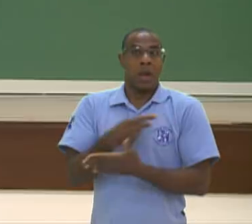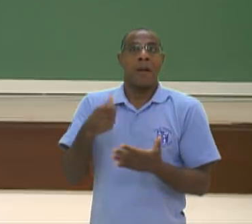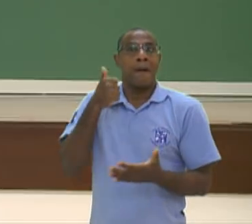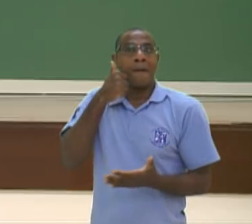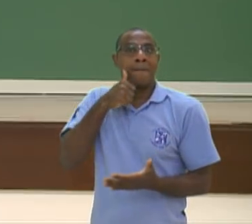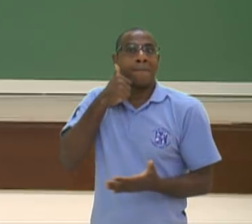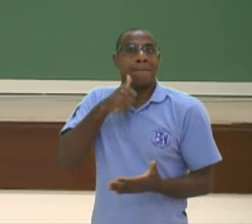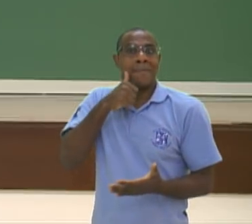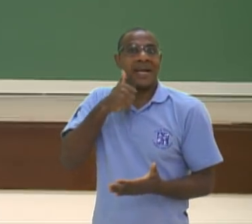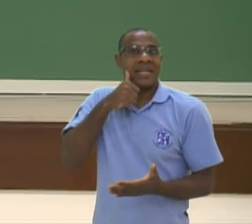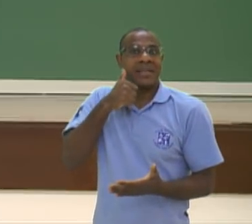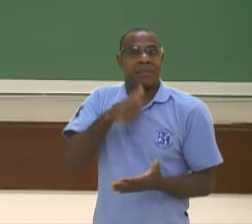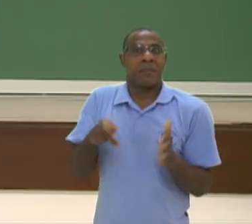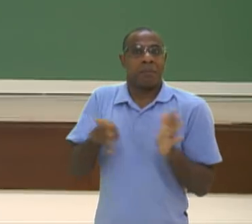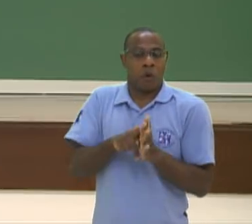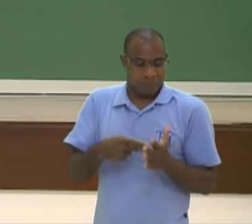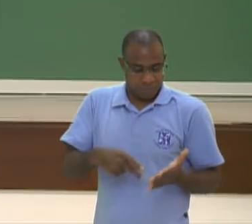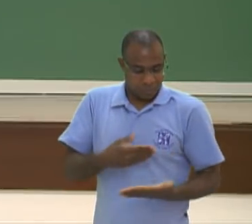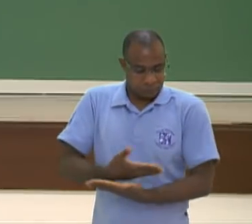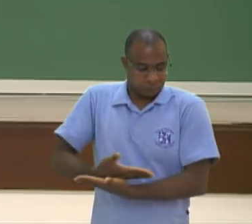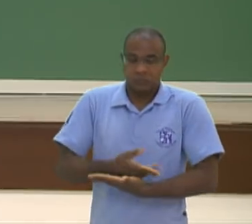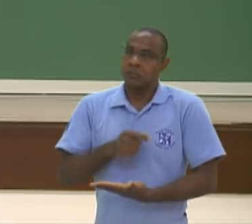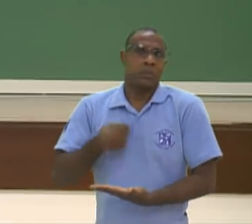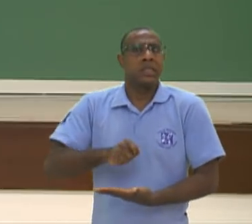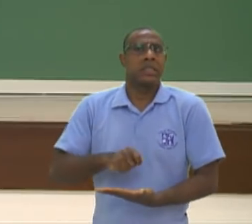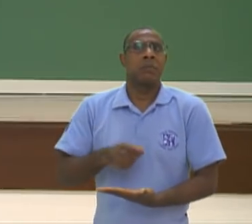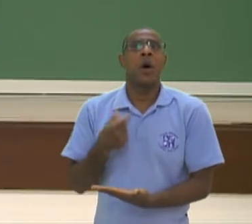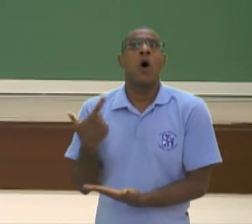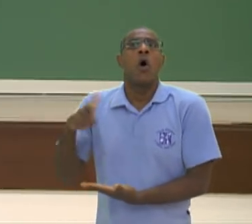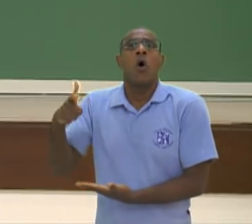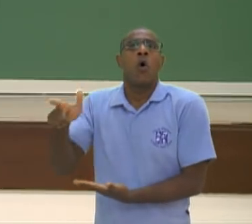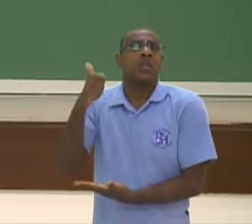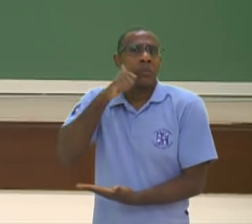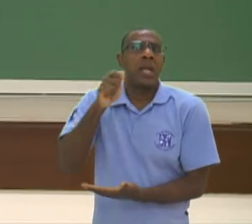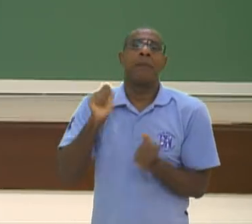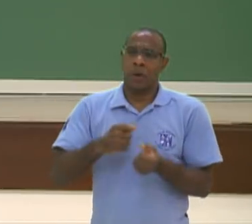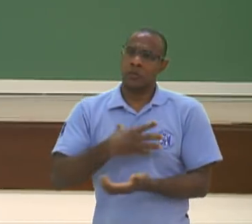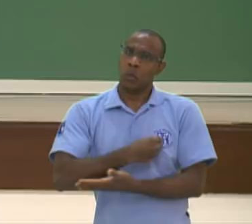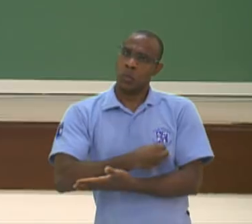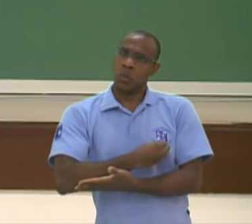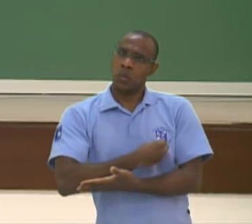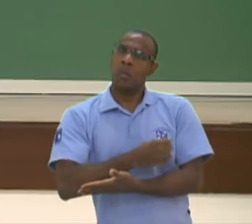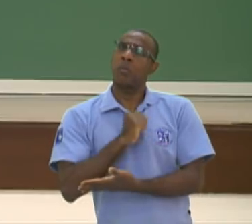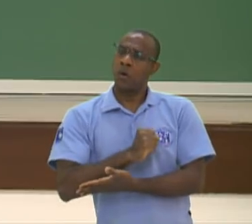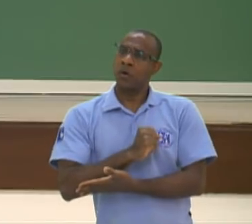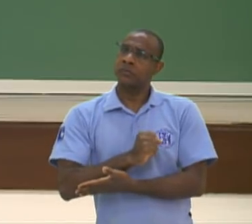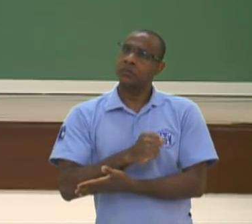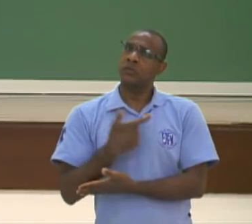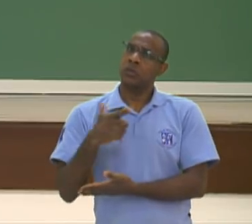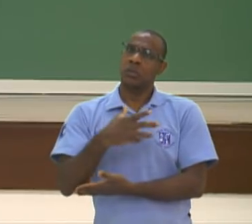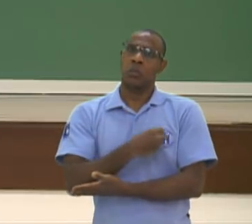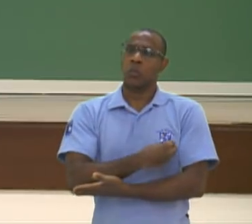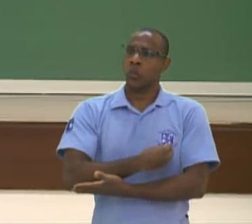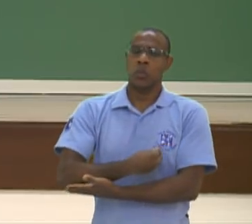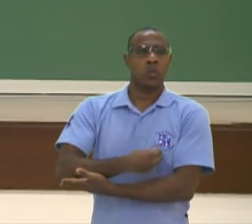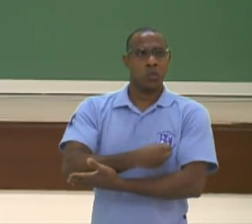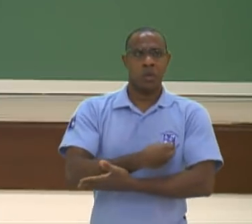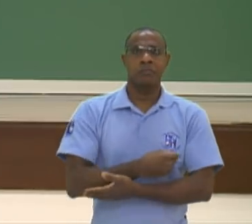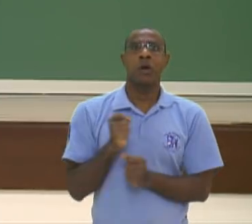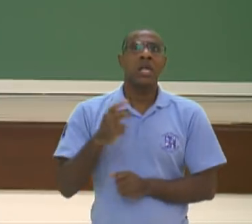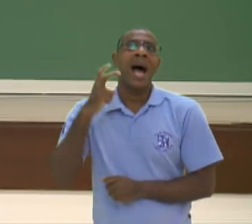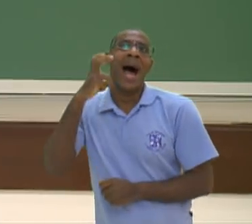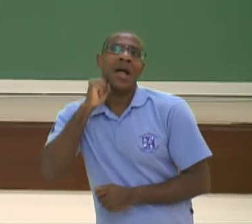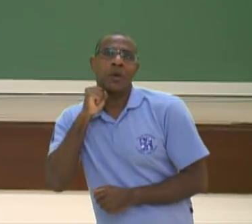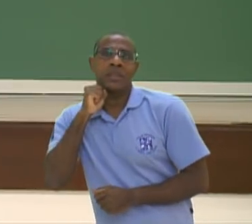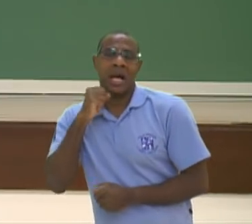concebido, gestado esse bebê. Como essa glândula hipófise está no cérebro, se a mãe adotar um